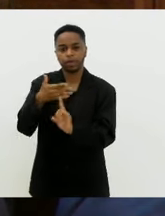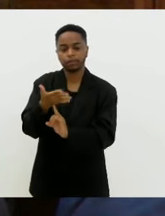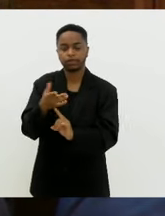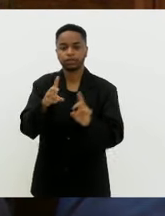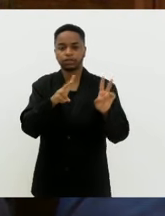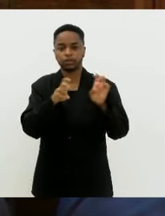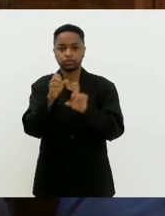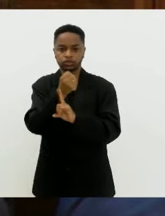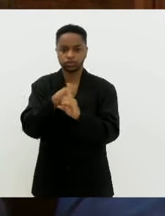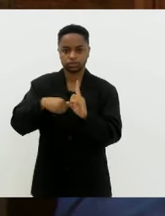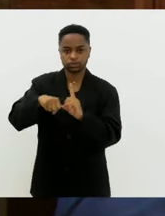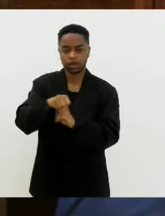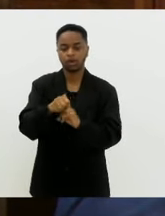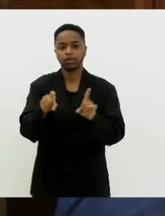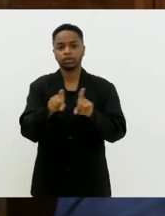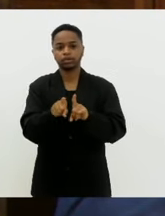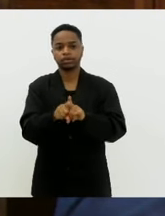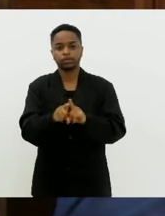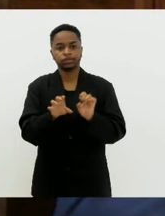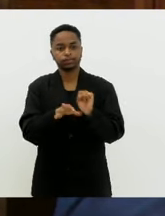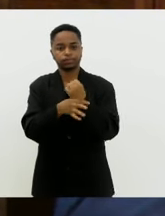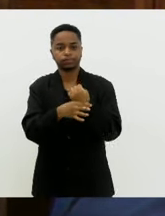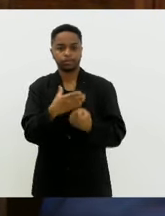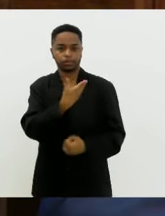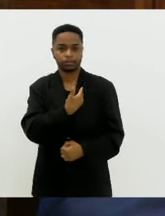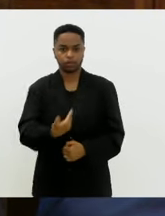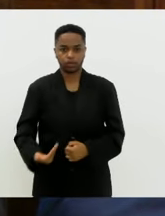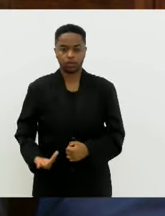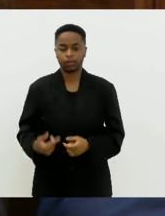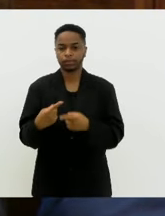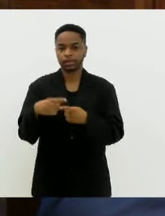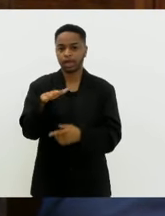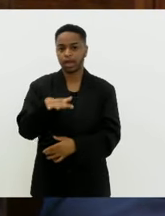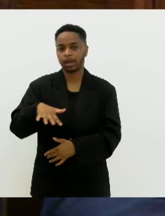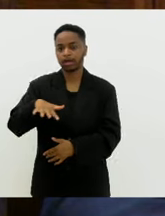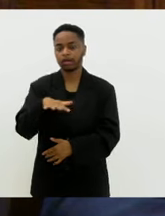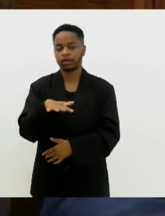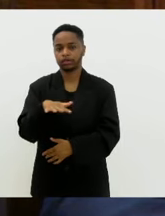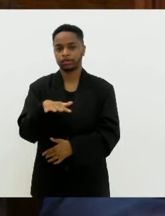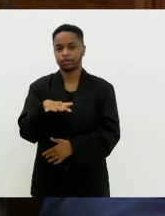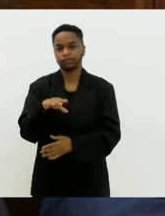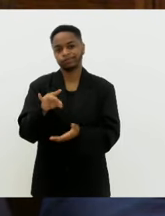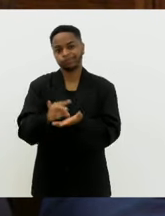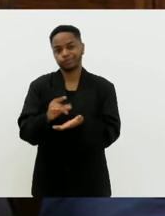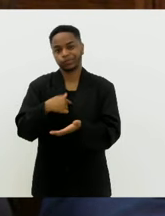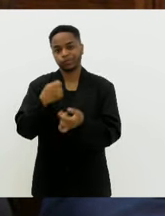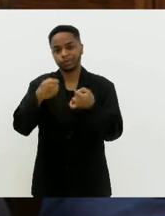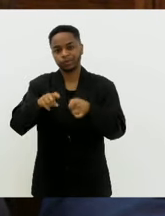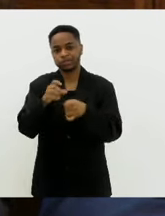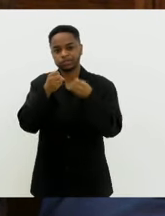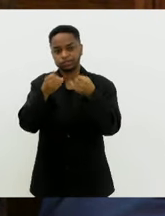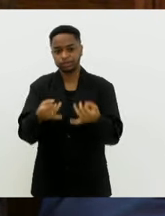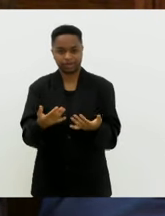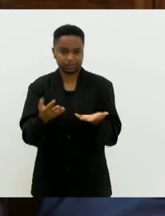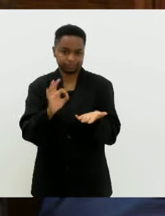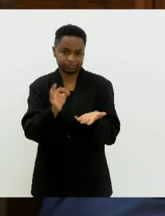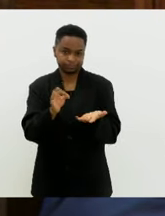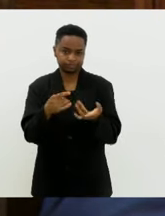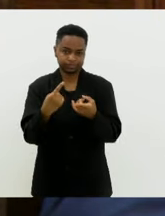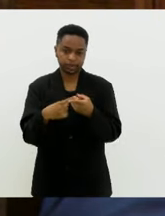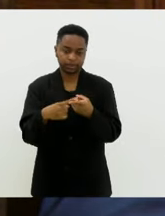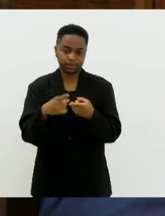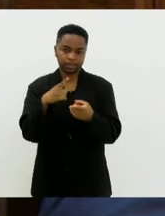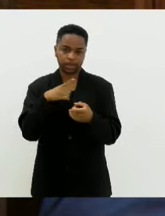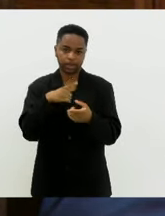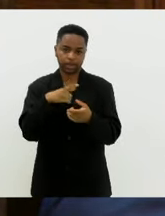sociais, na segurança pública, que é uma área que, eu não preciso dizer, né, por óbvio, é uma prioridade